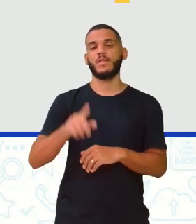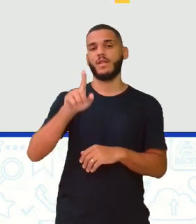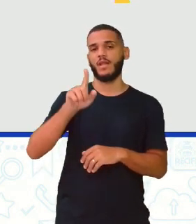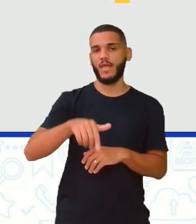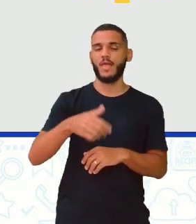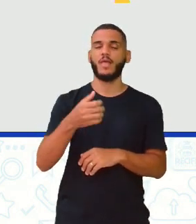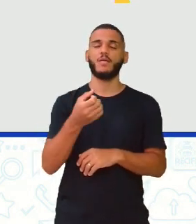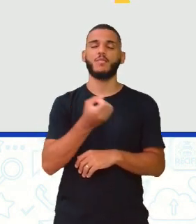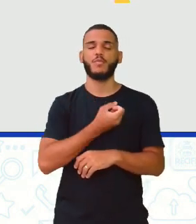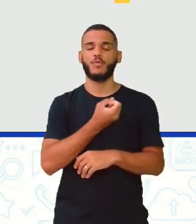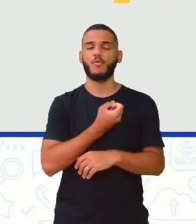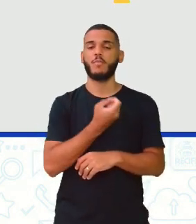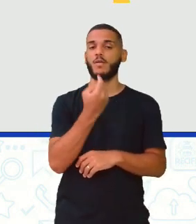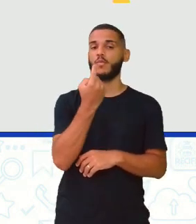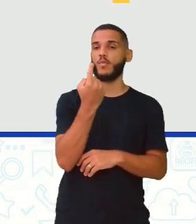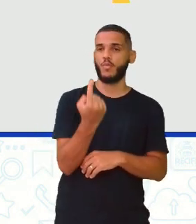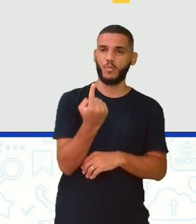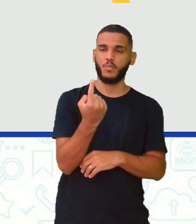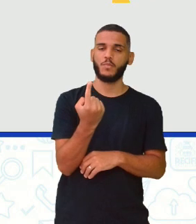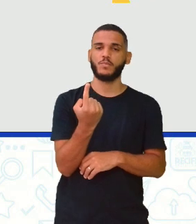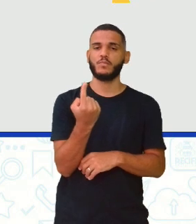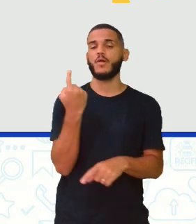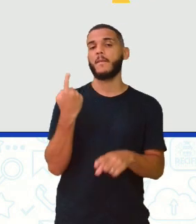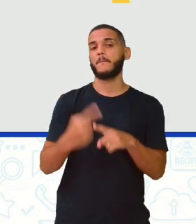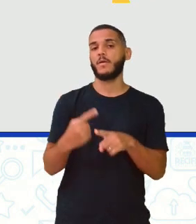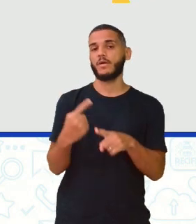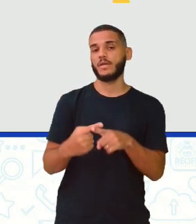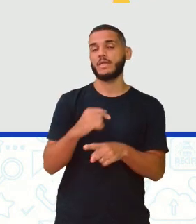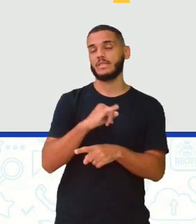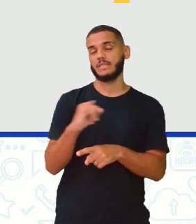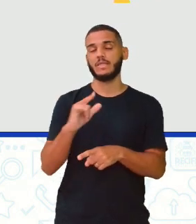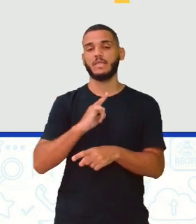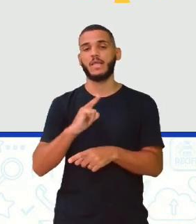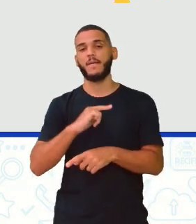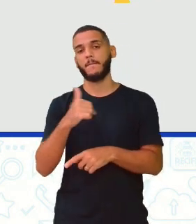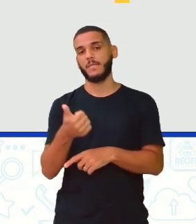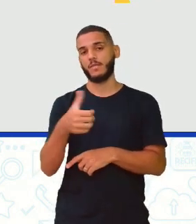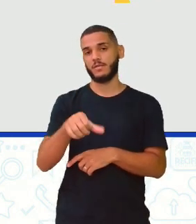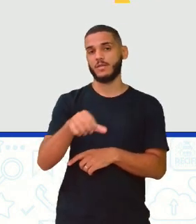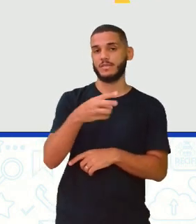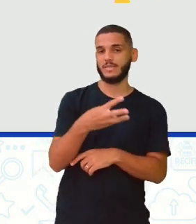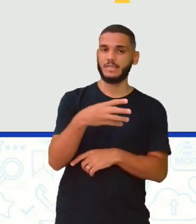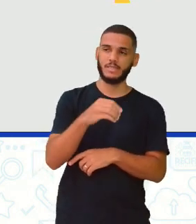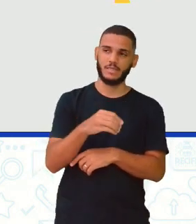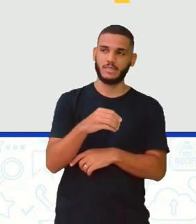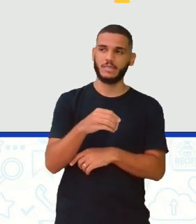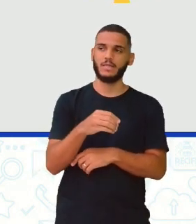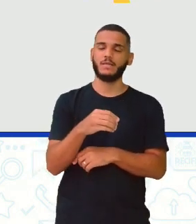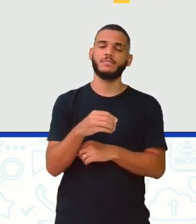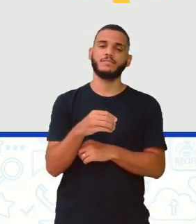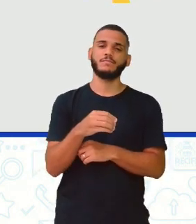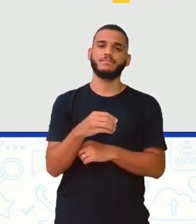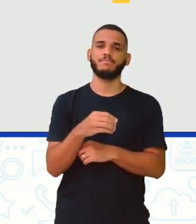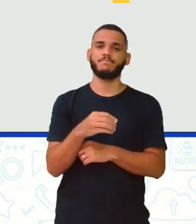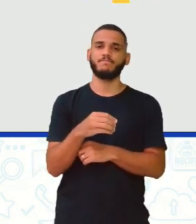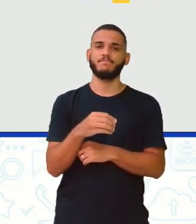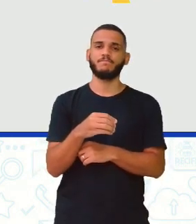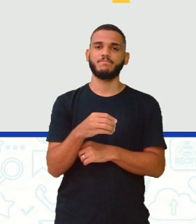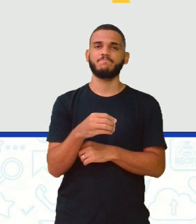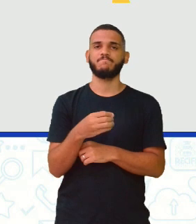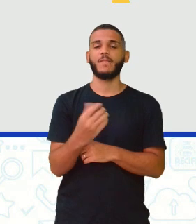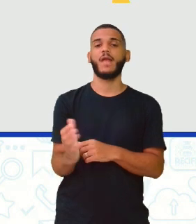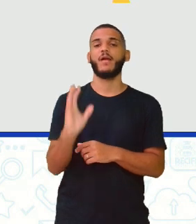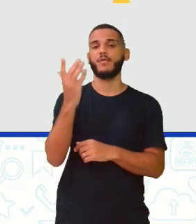1. Por quê? Porque se eu pegar 1930, primeiro eu tenho uma passagem, eu